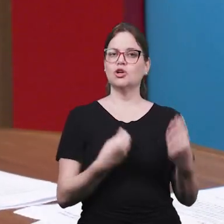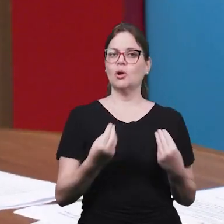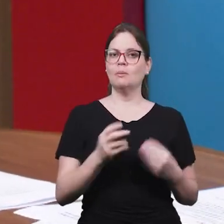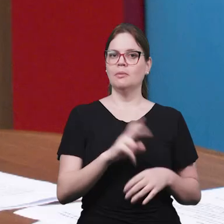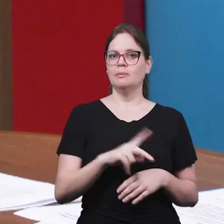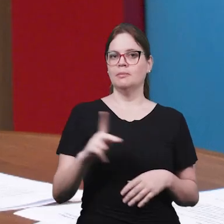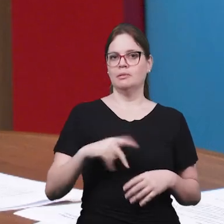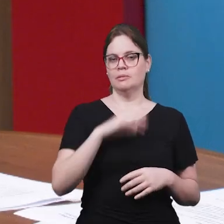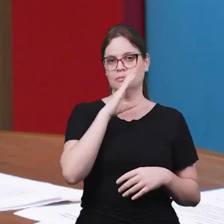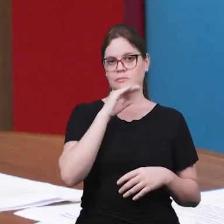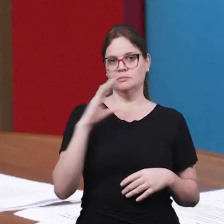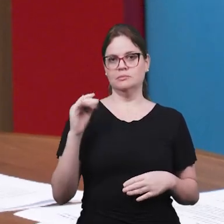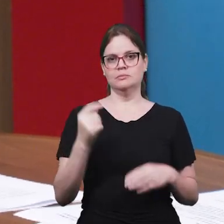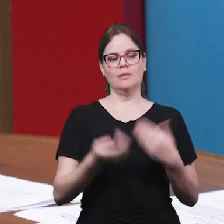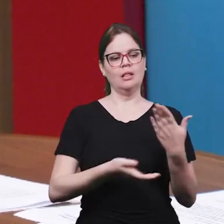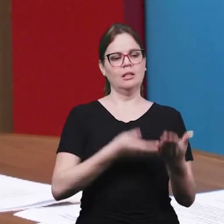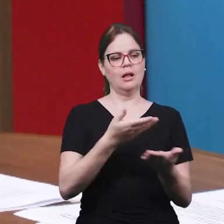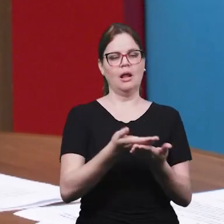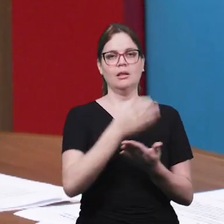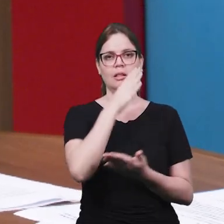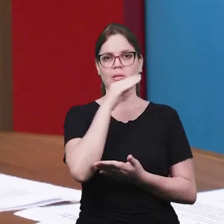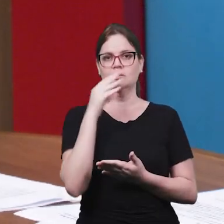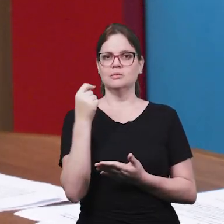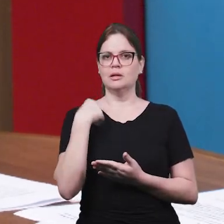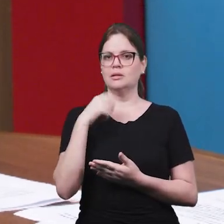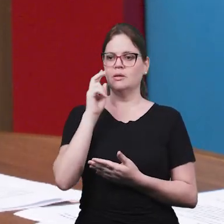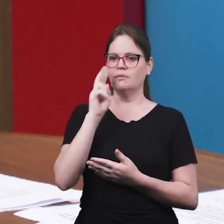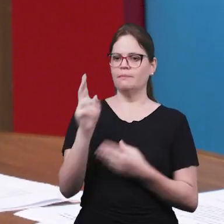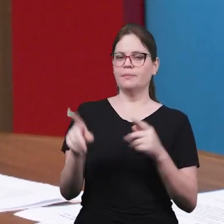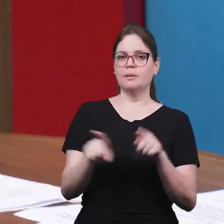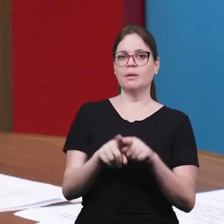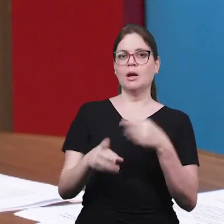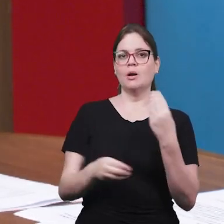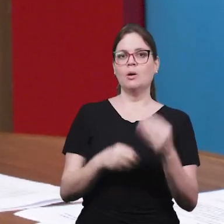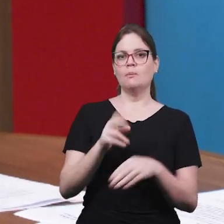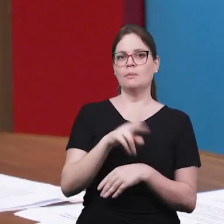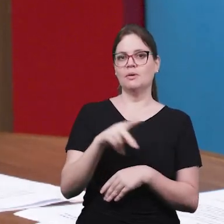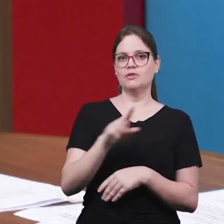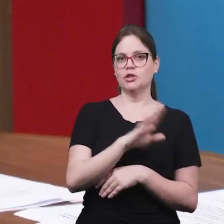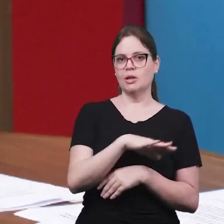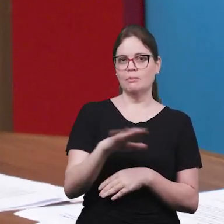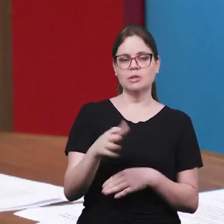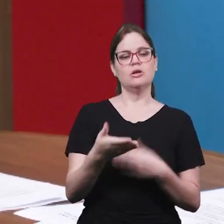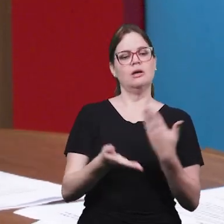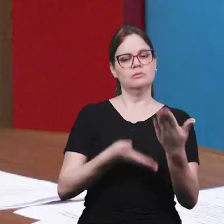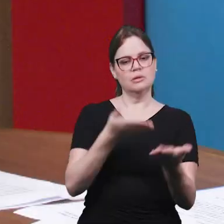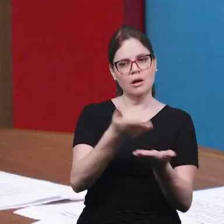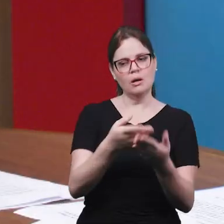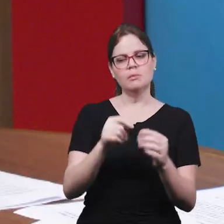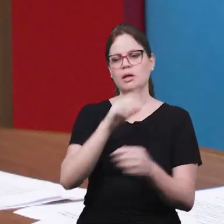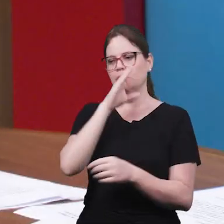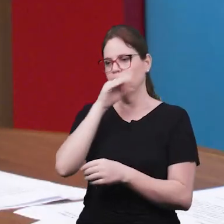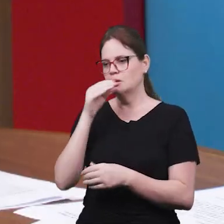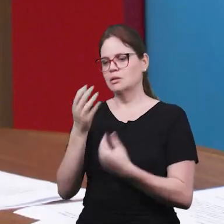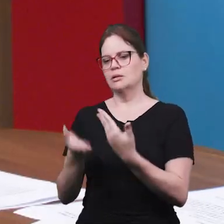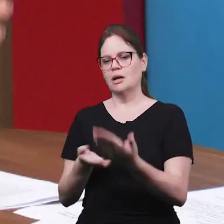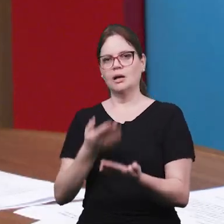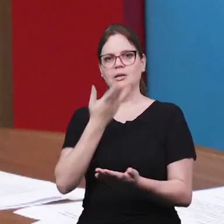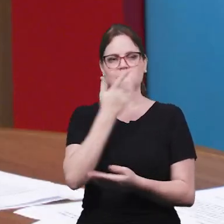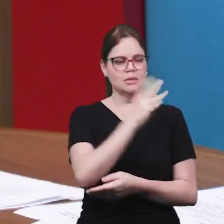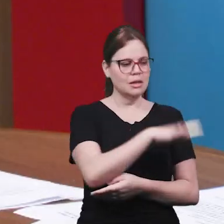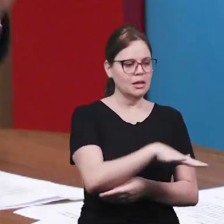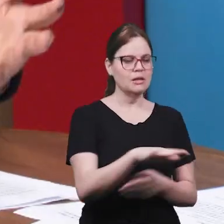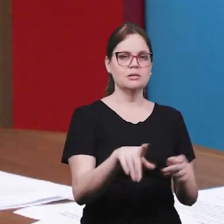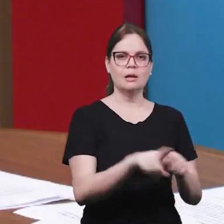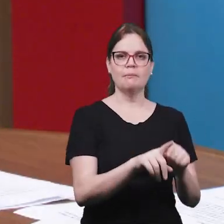professores de adolescentes tratam os adolescentes e olha também como os professores de intermediários e crianças tratam com os intermediários e